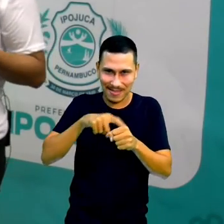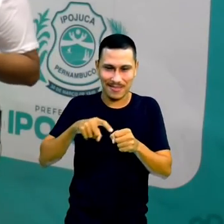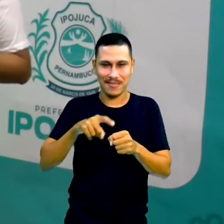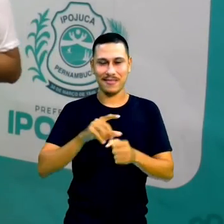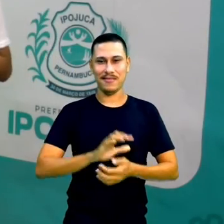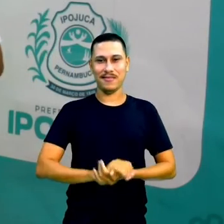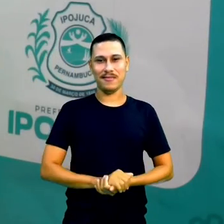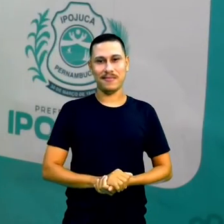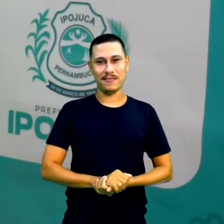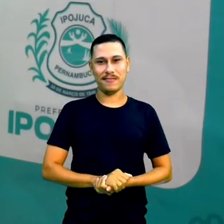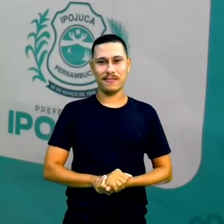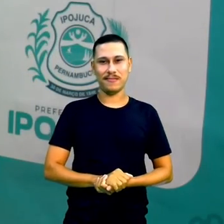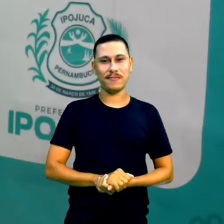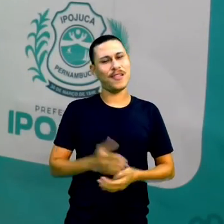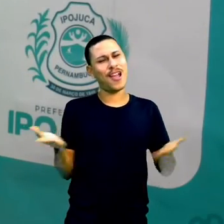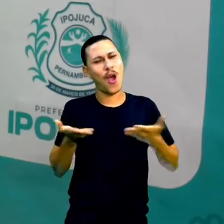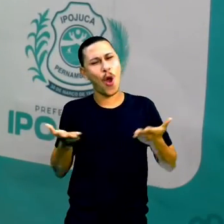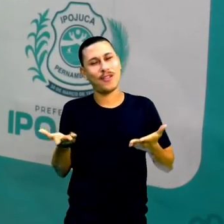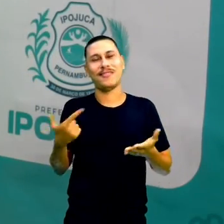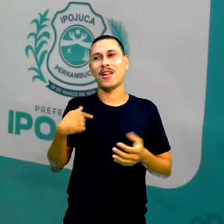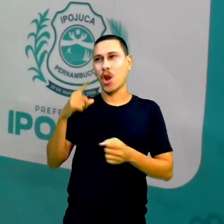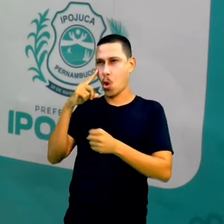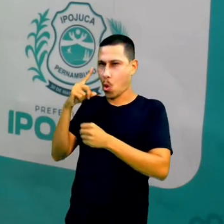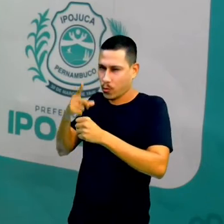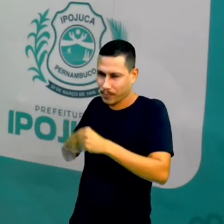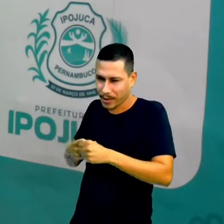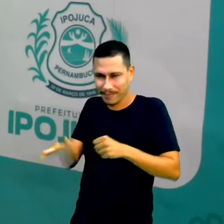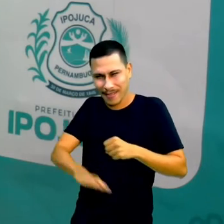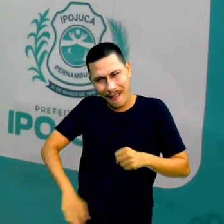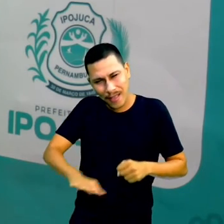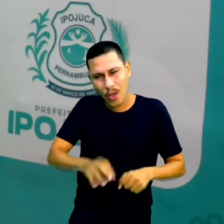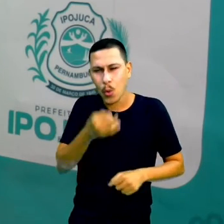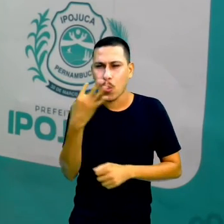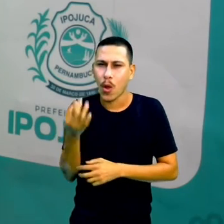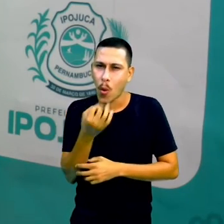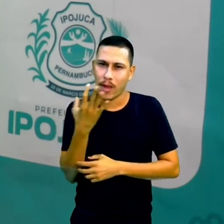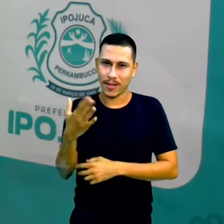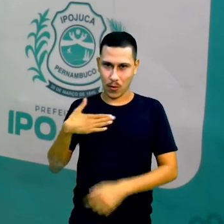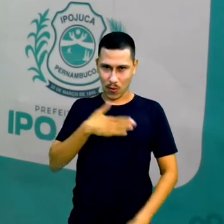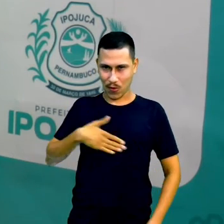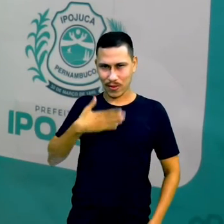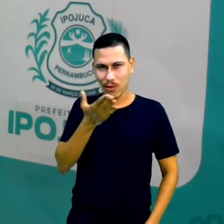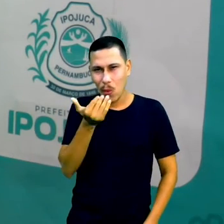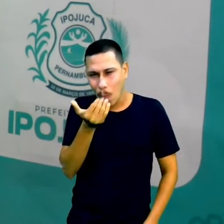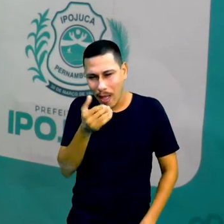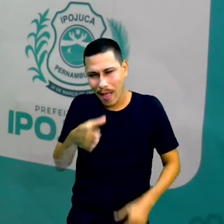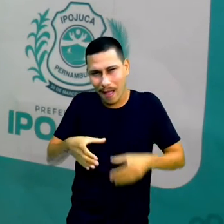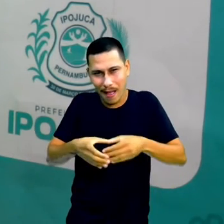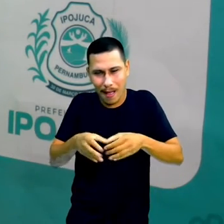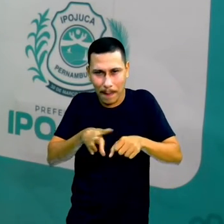morangos. Agora vamos ver quantas crianças gostam de comer peras.